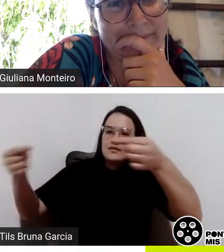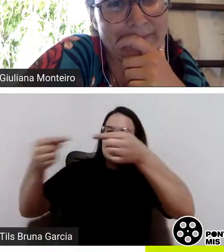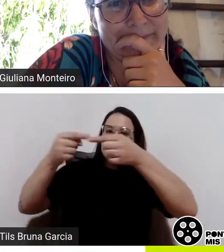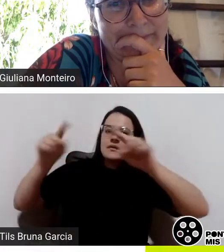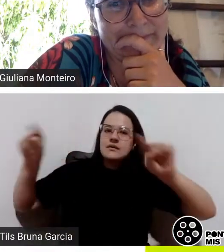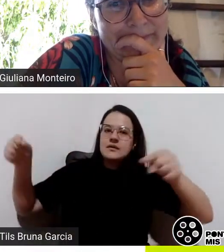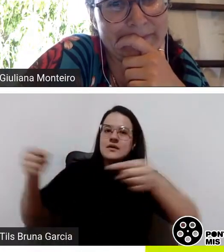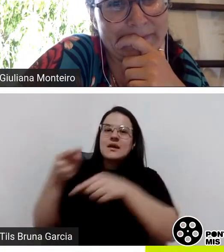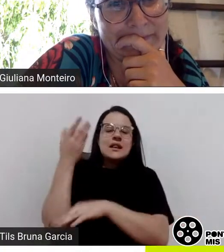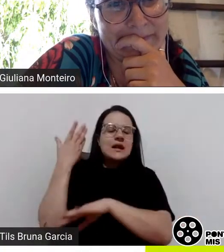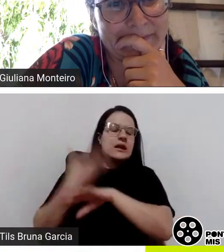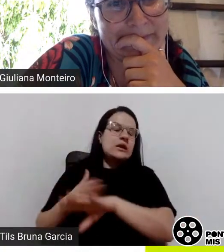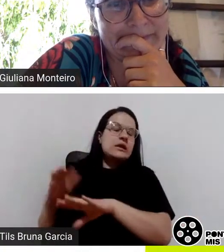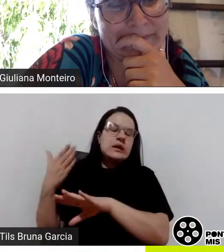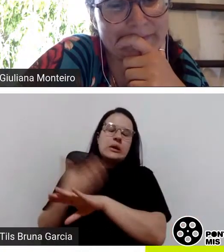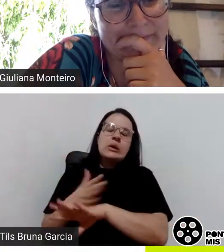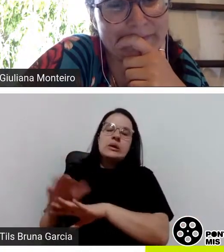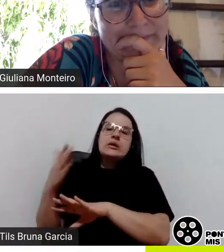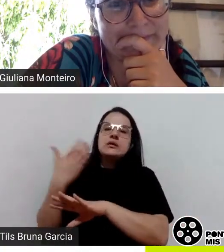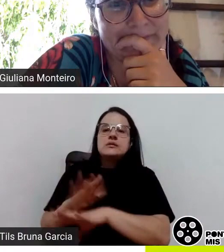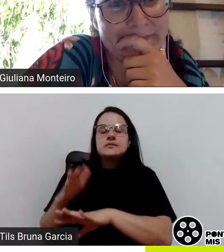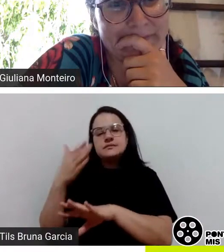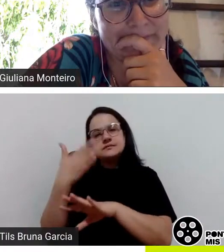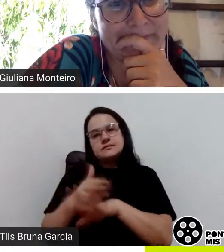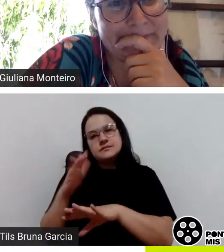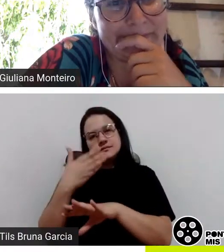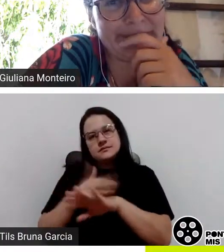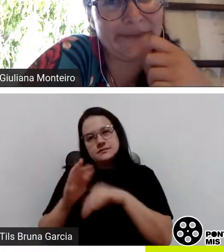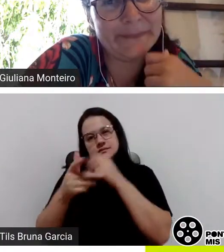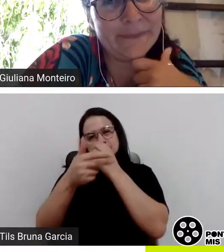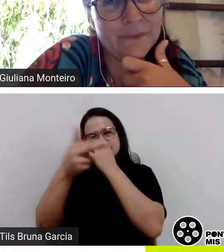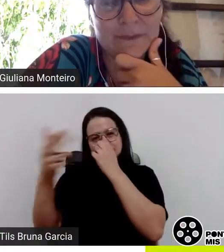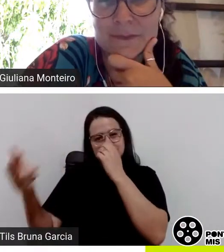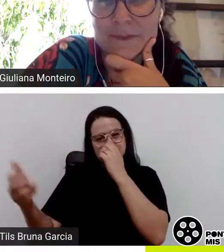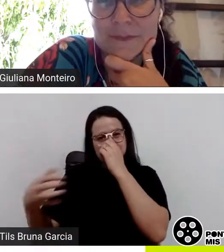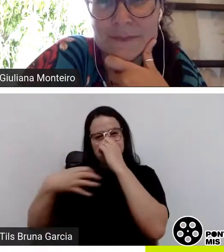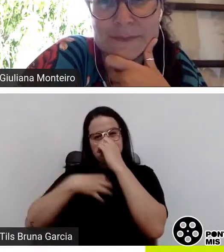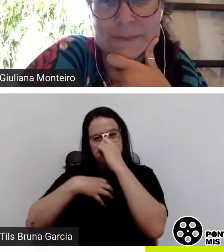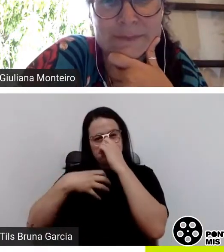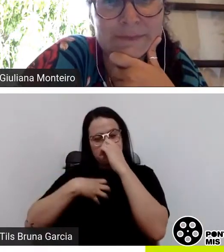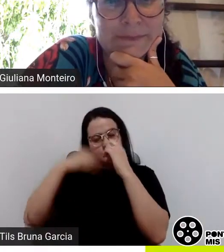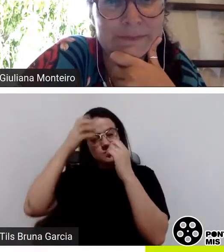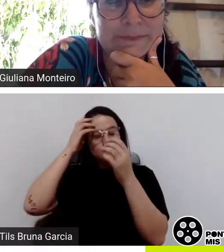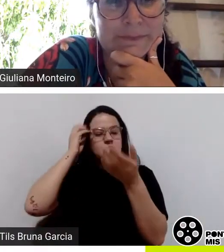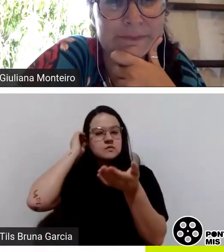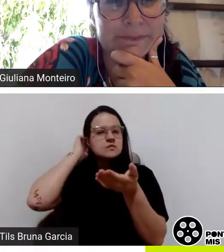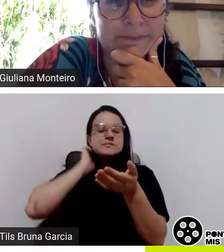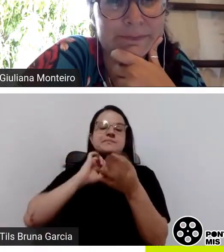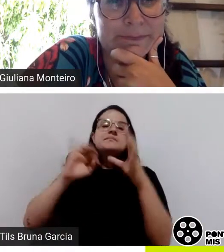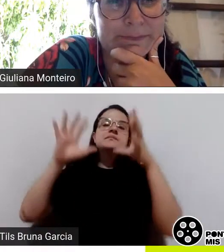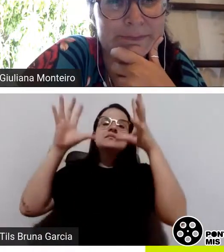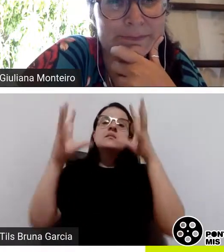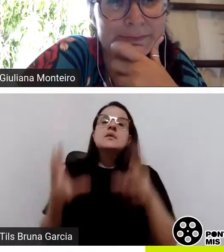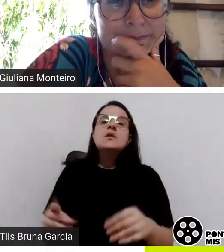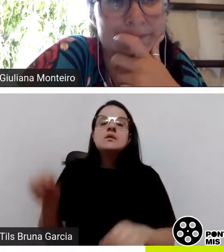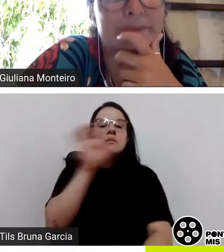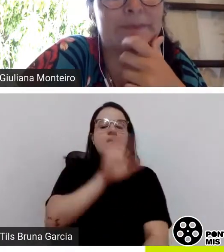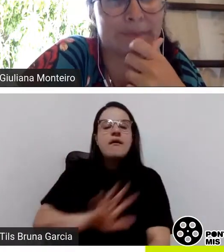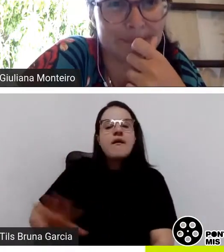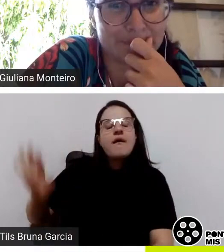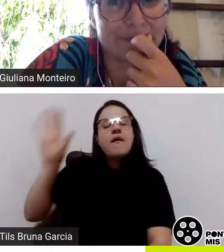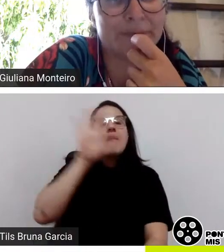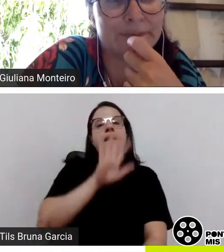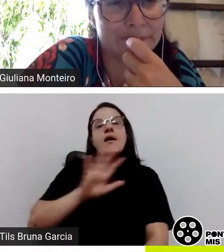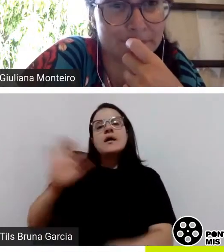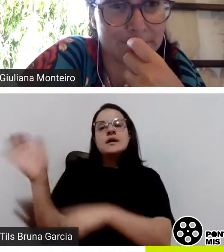aquilo de muitas maneiras, muitas vezes, e todo o jogo cênico do filme é um encontro